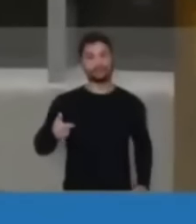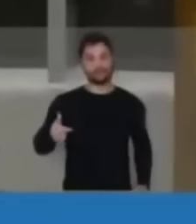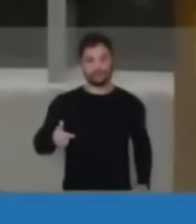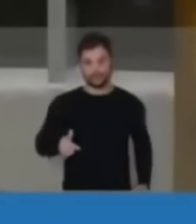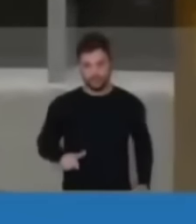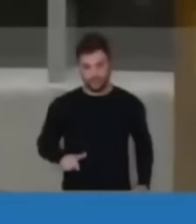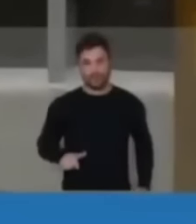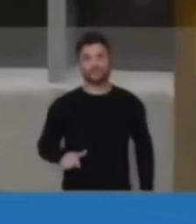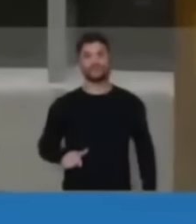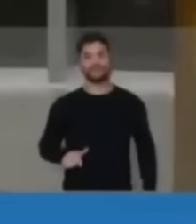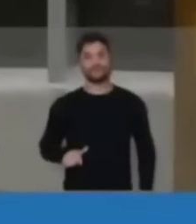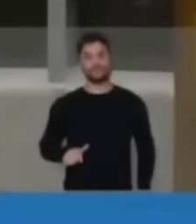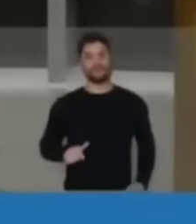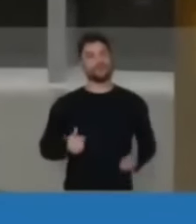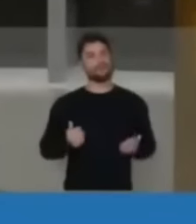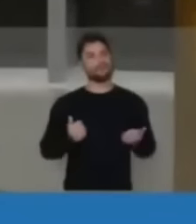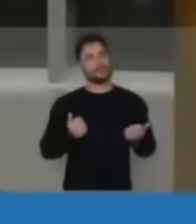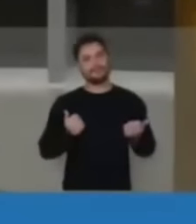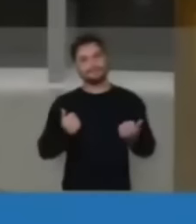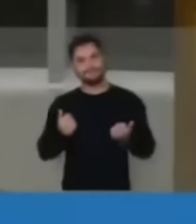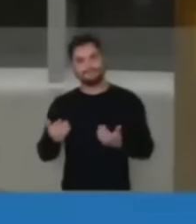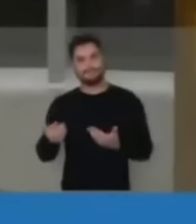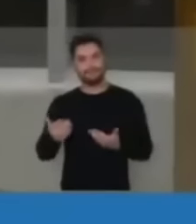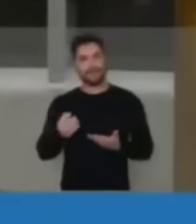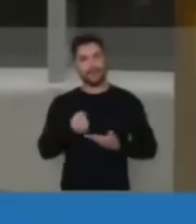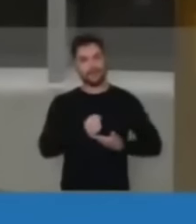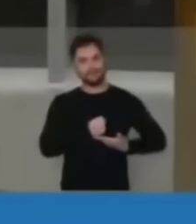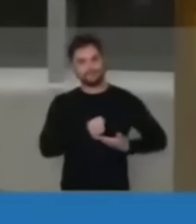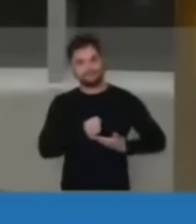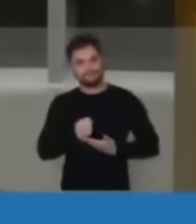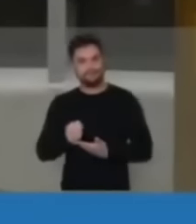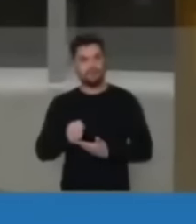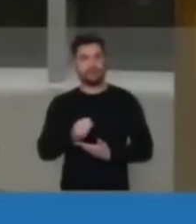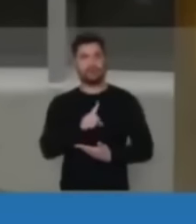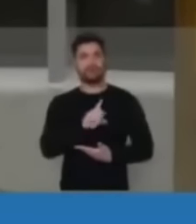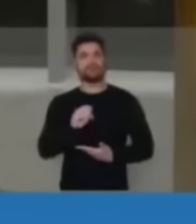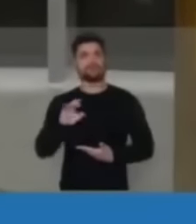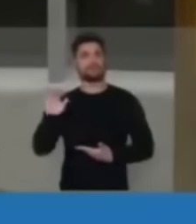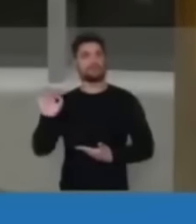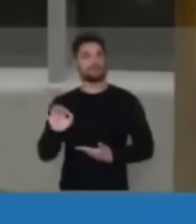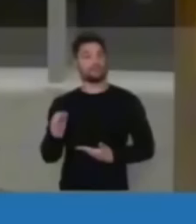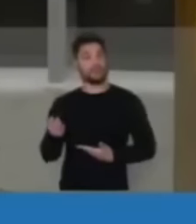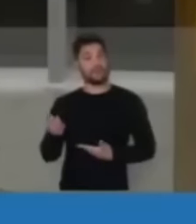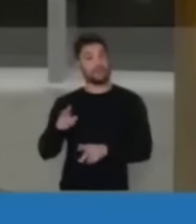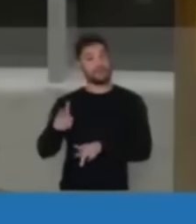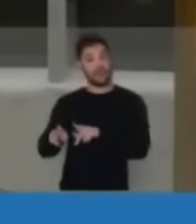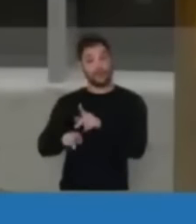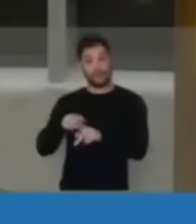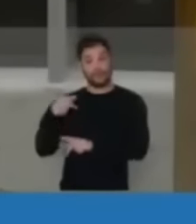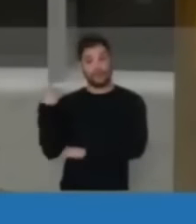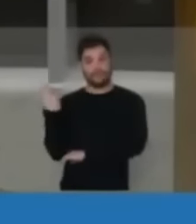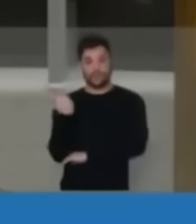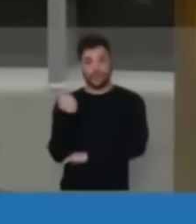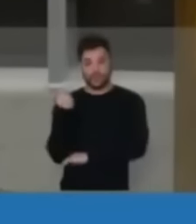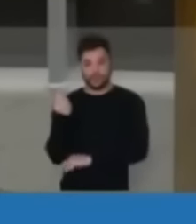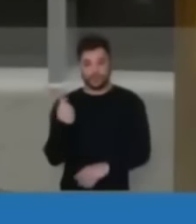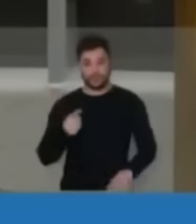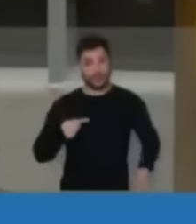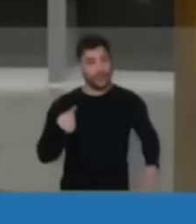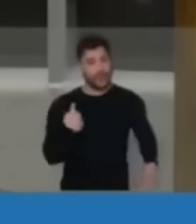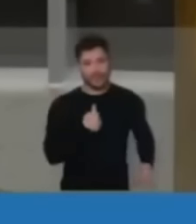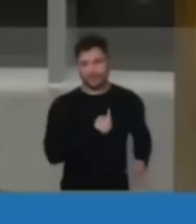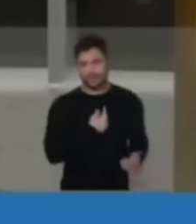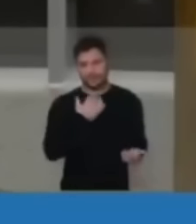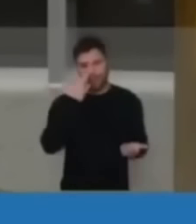para prestar total solidariedade ao povo gaúcho. Nós nem sabemos